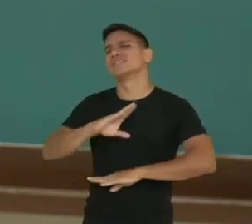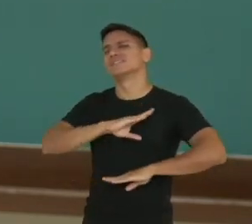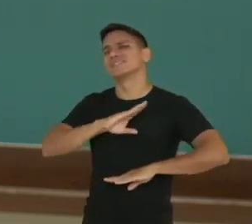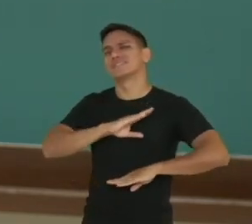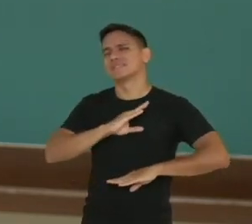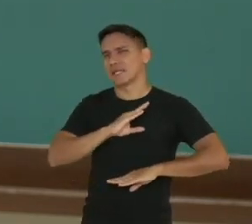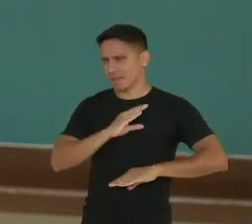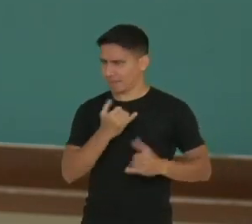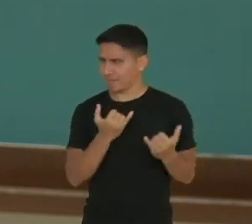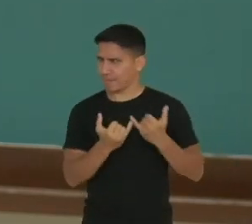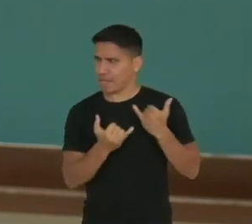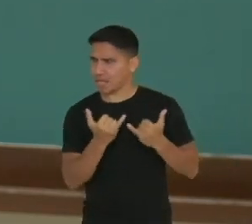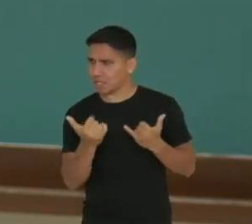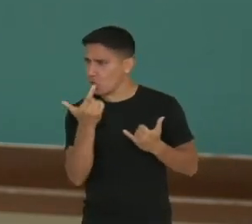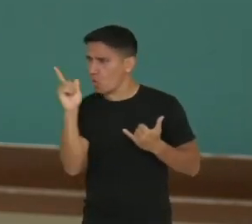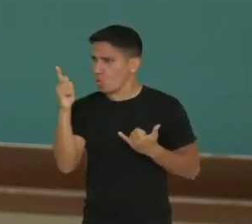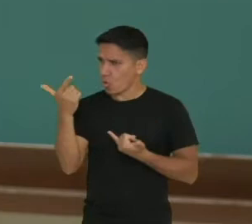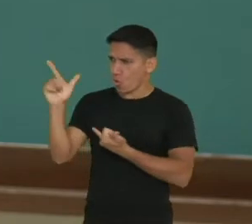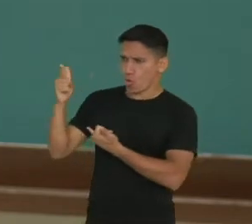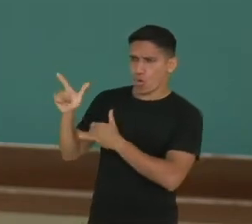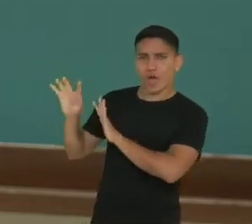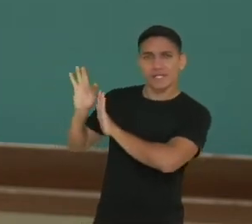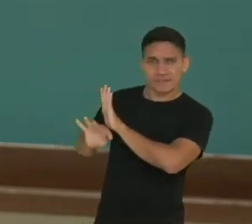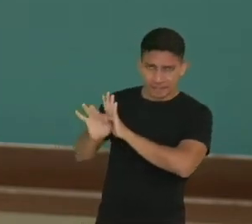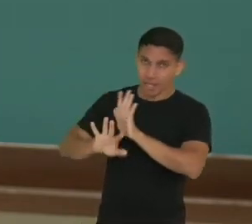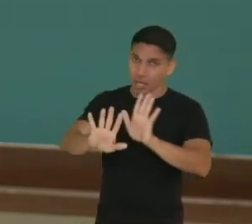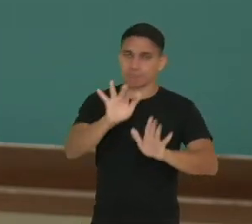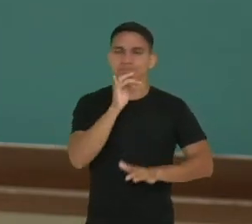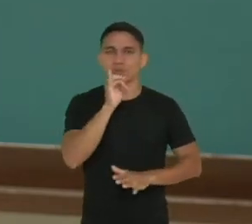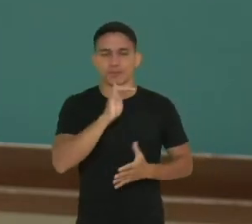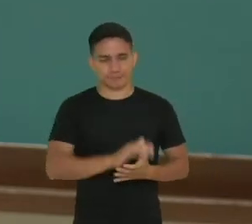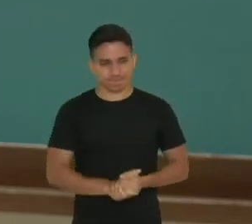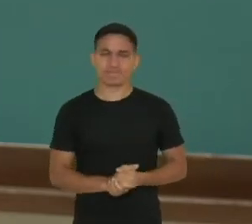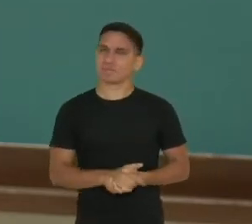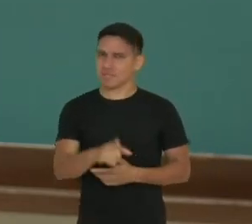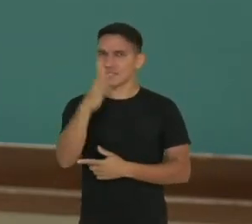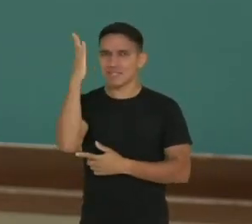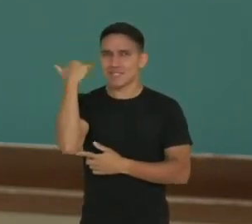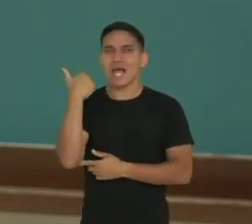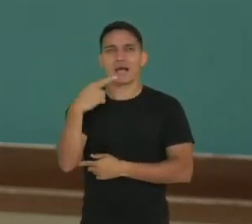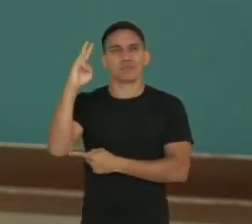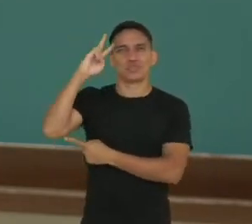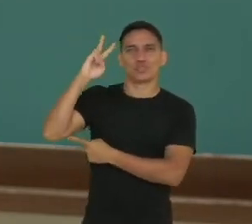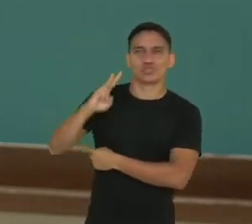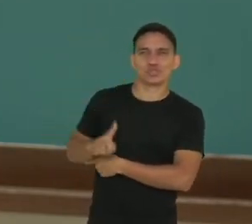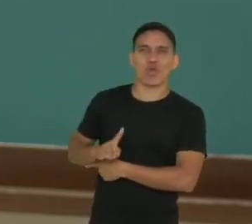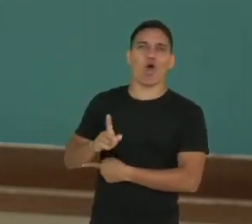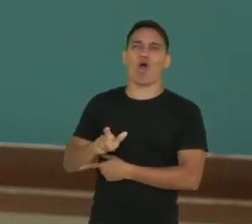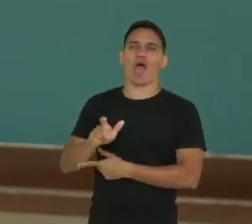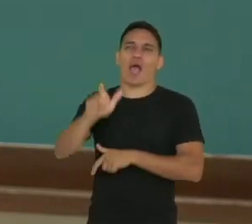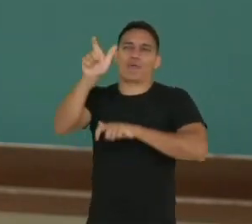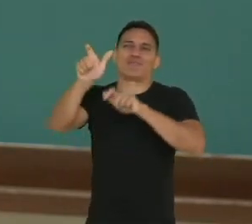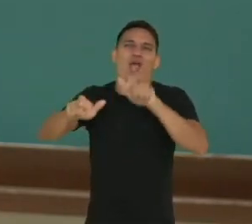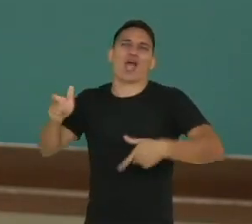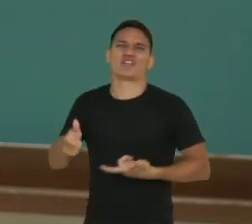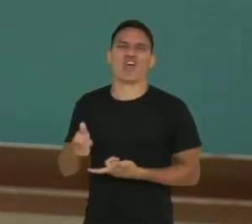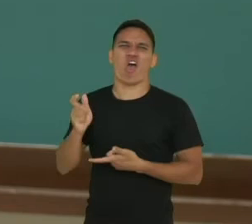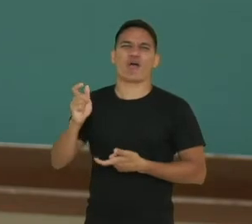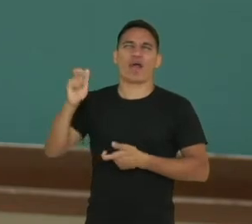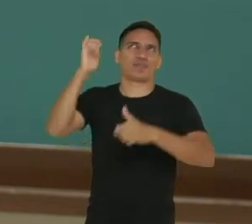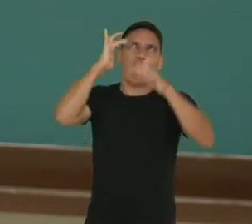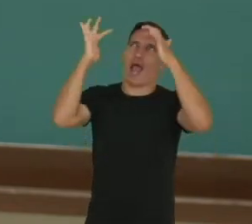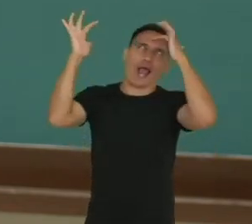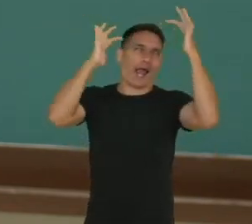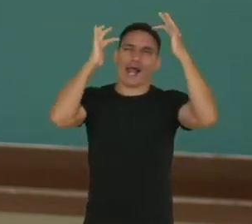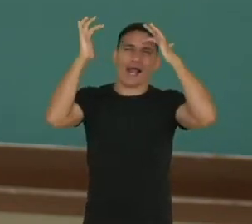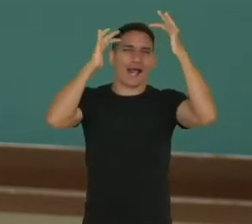se parecem com outros textos? Por exemplo, sabe aquelas histórias de pescador? Aquelas